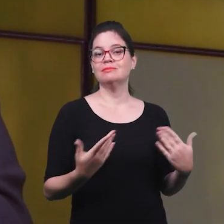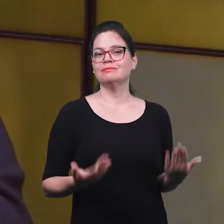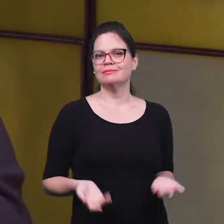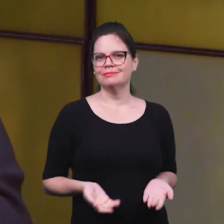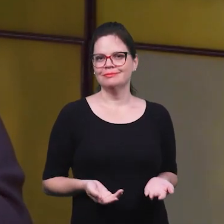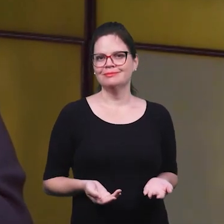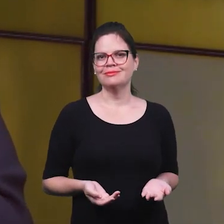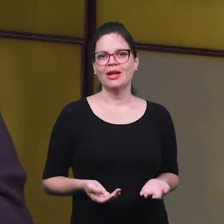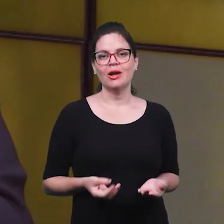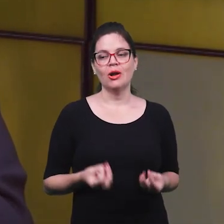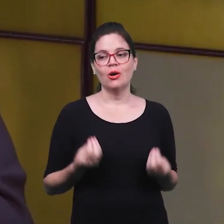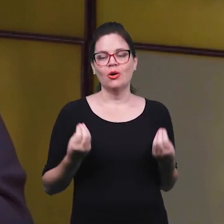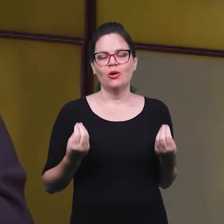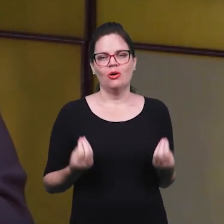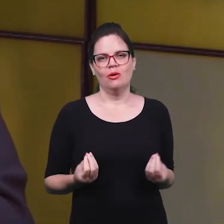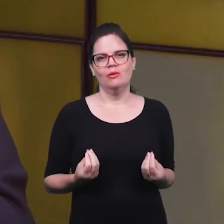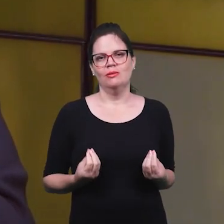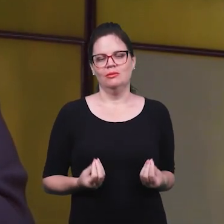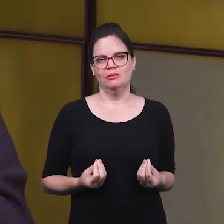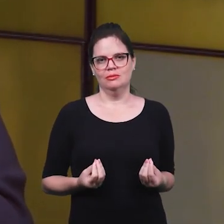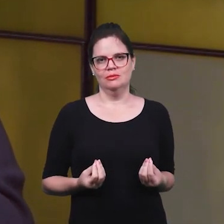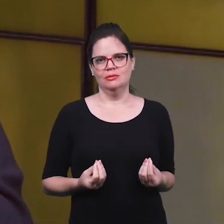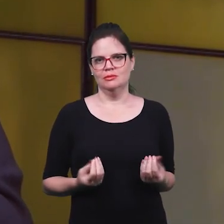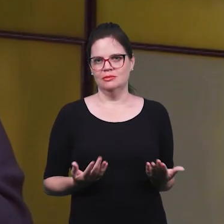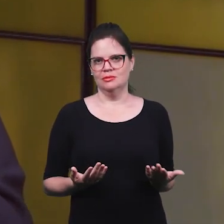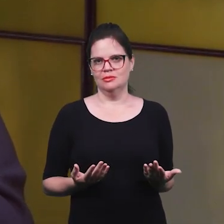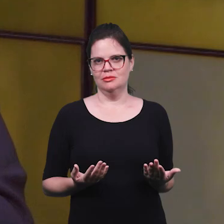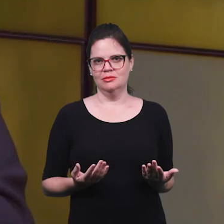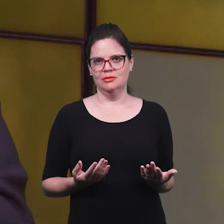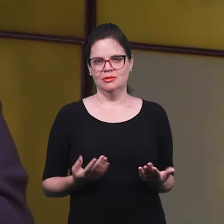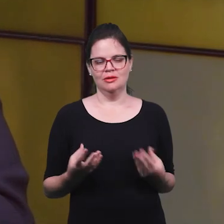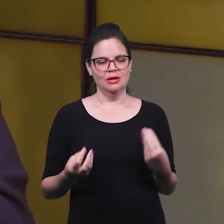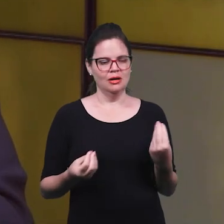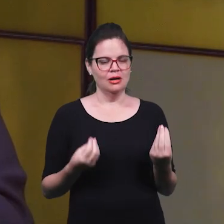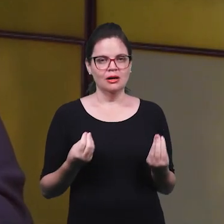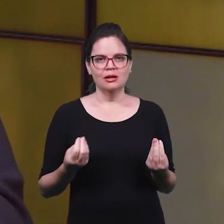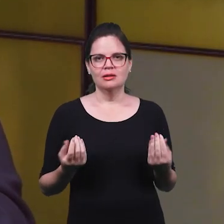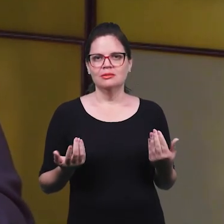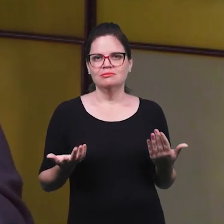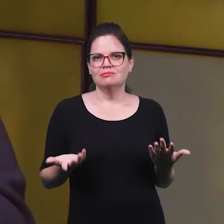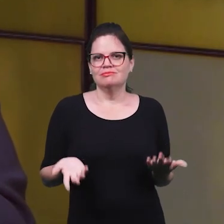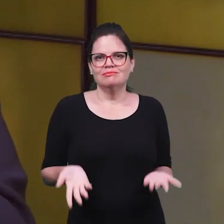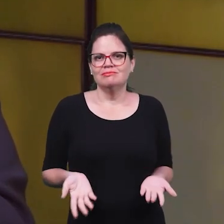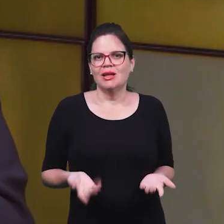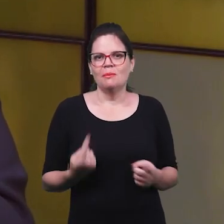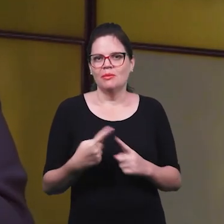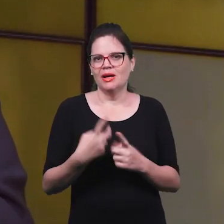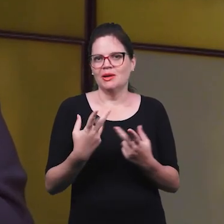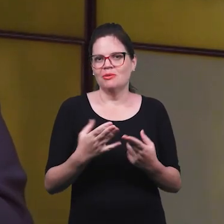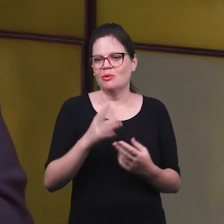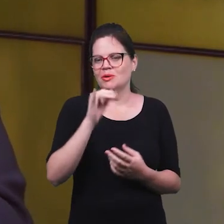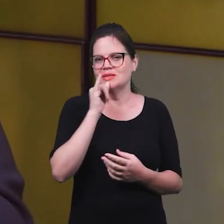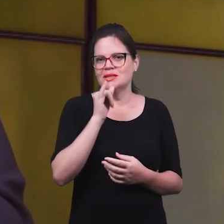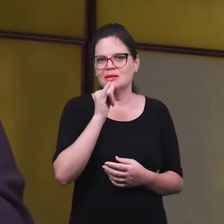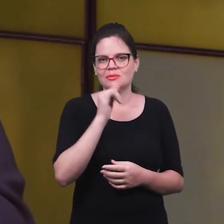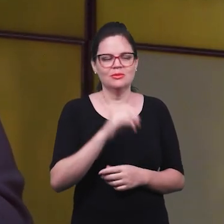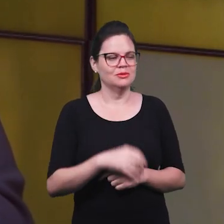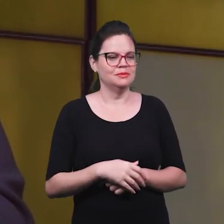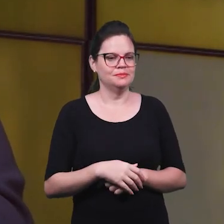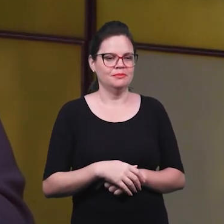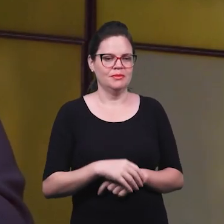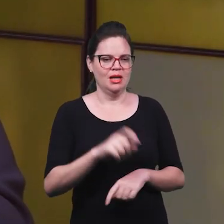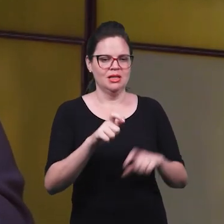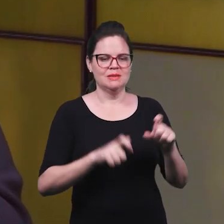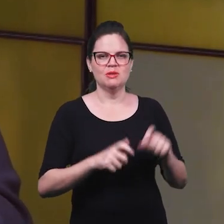Qual o valor que nós podemos pagar, né? E citamos vários exemplos. Às vezes as pessoas são